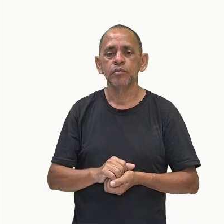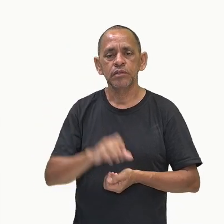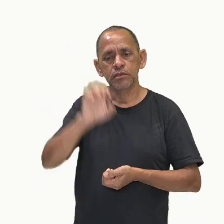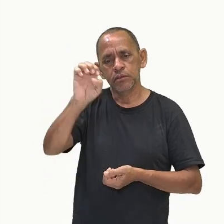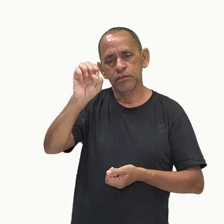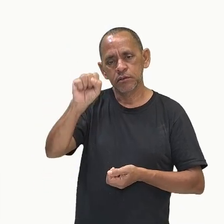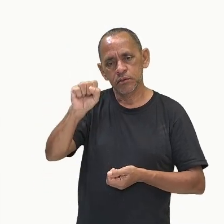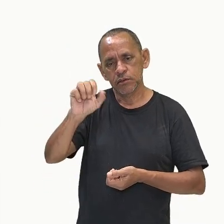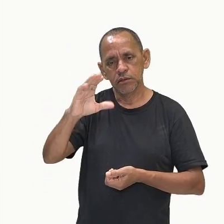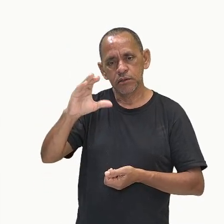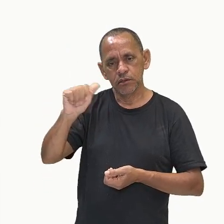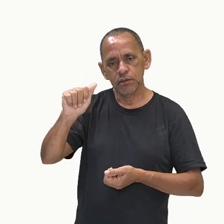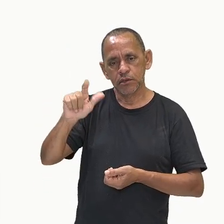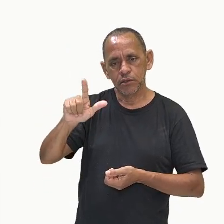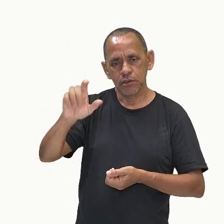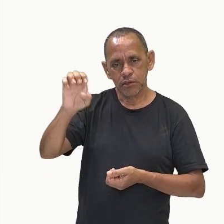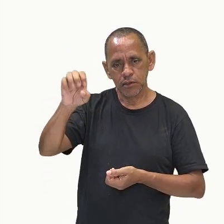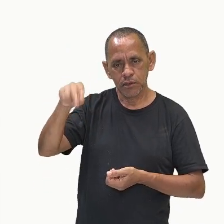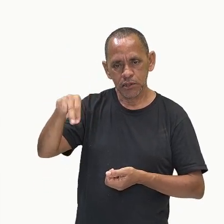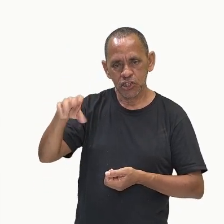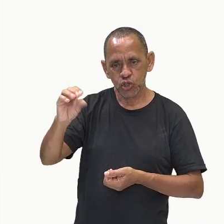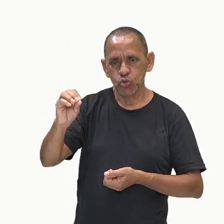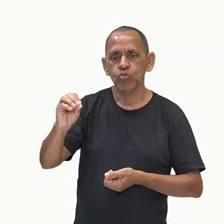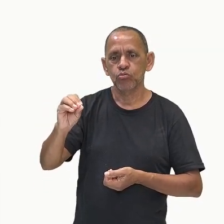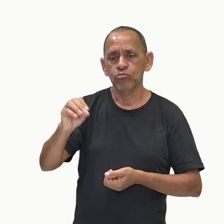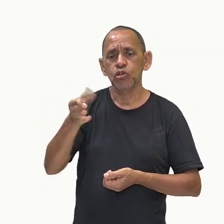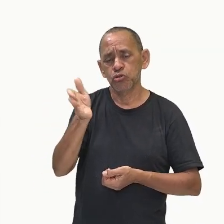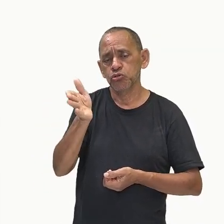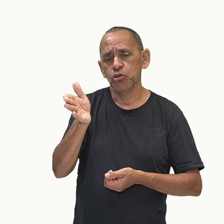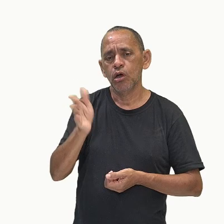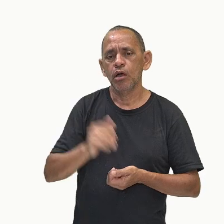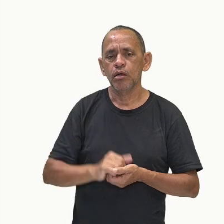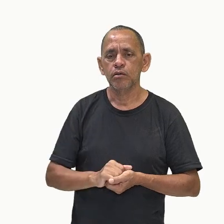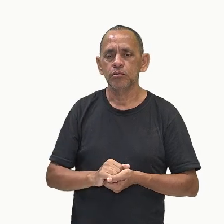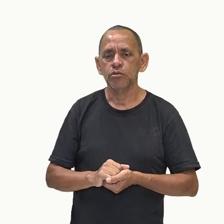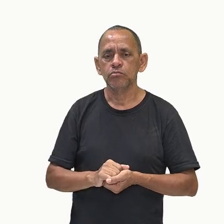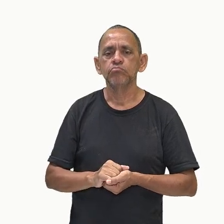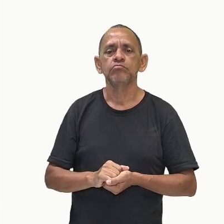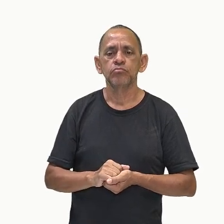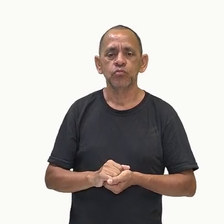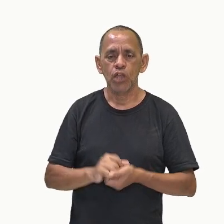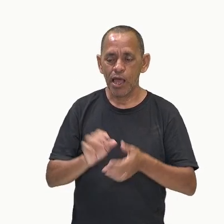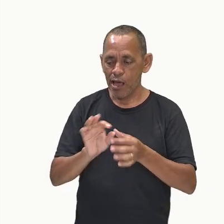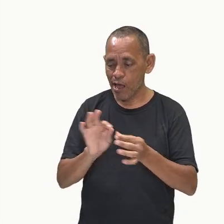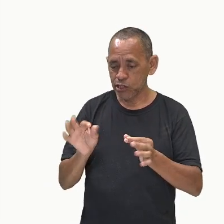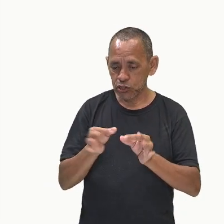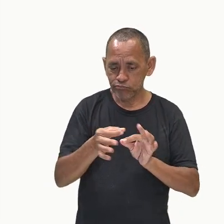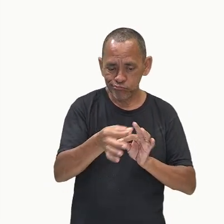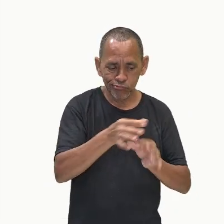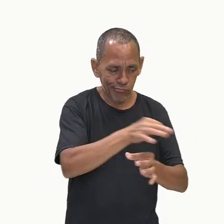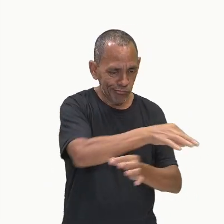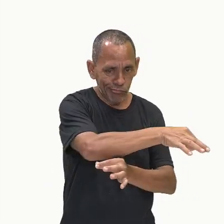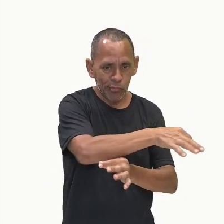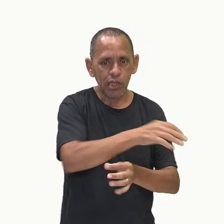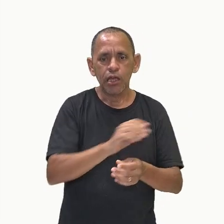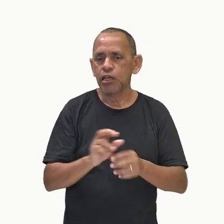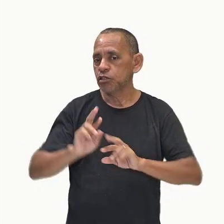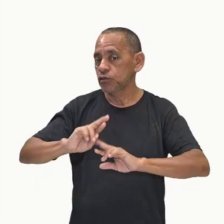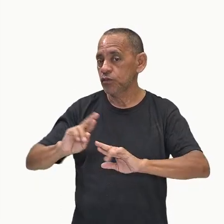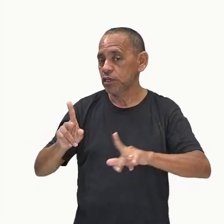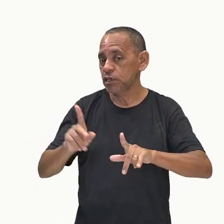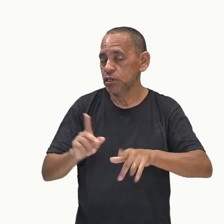três medidas são diferentes, nós já podemos chegar aqui e concluir que quando as três medidas